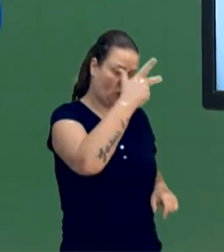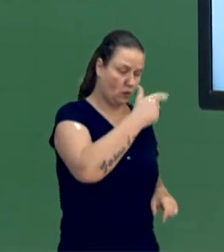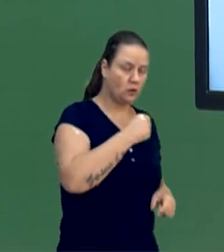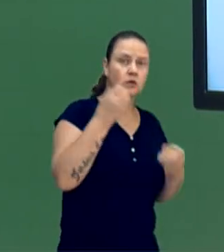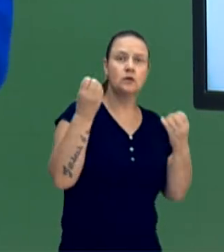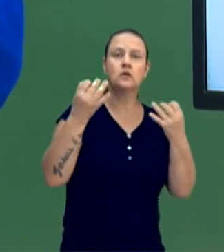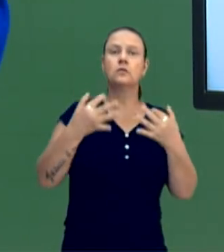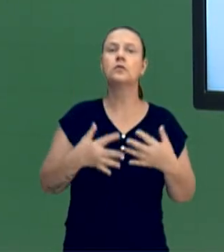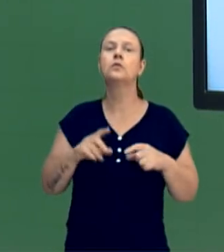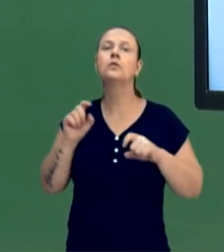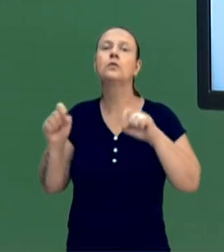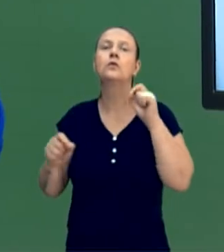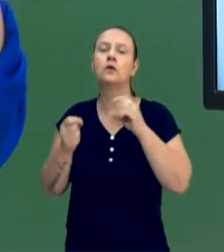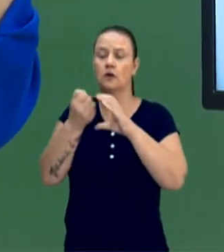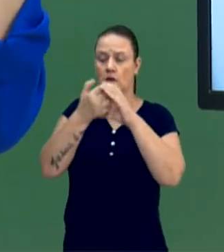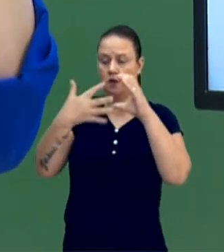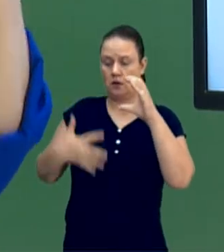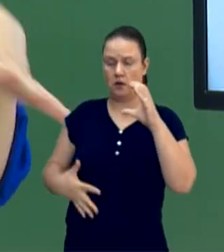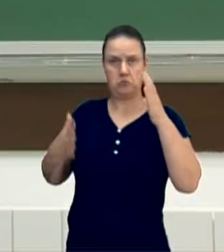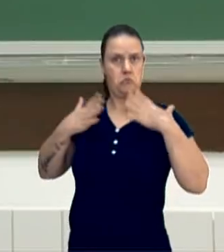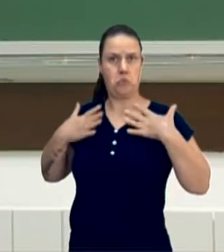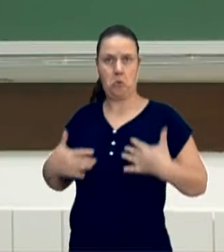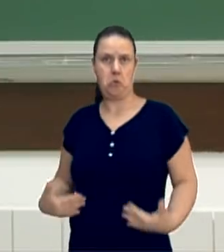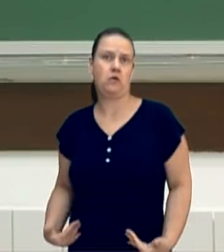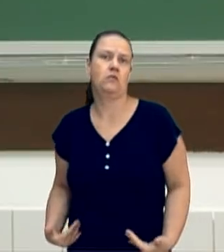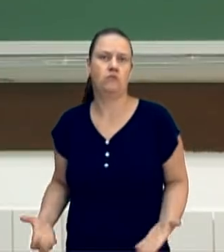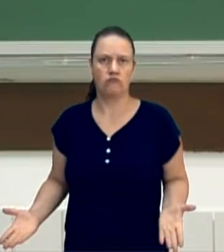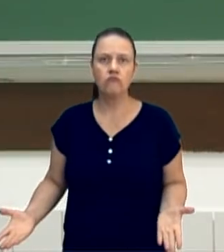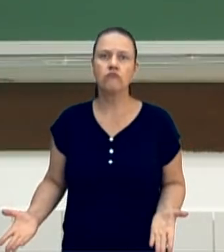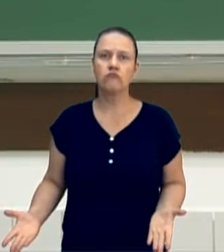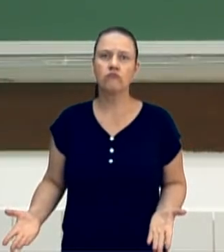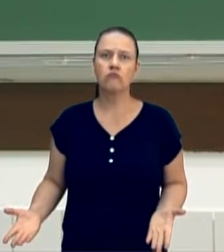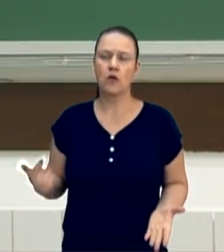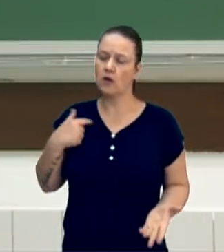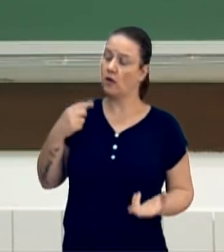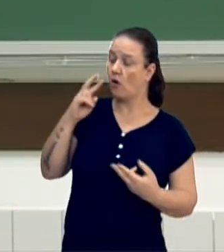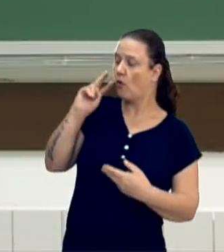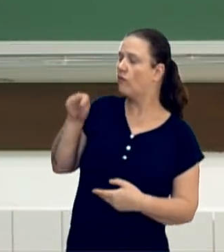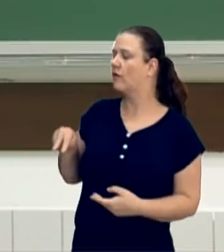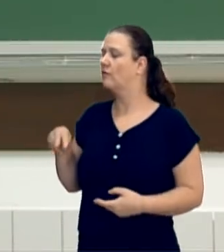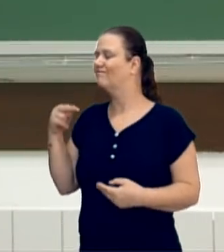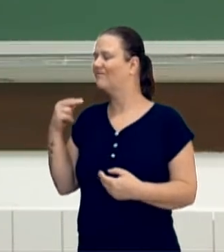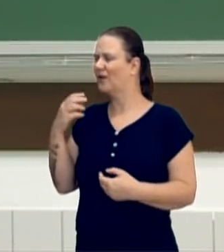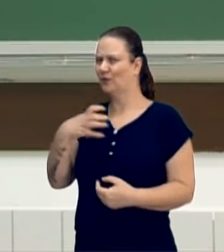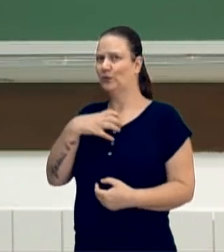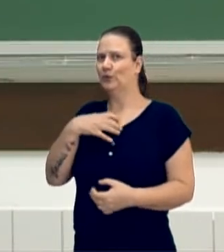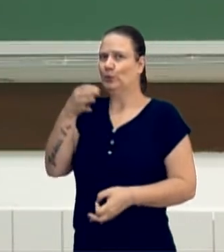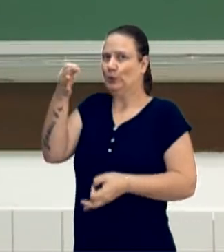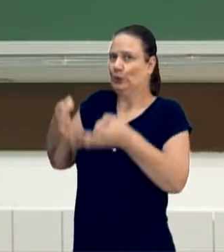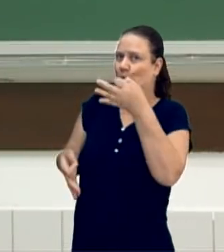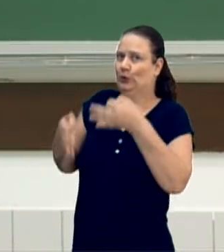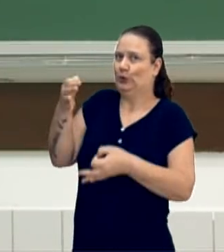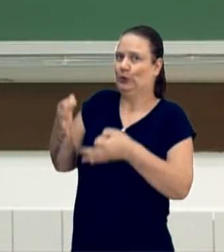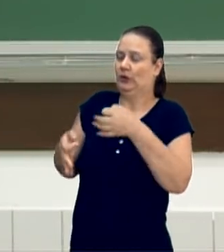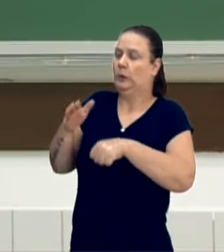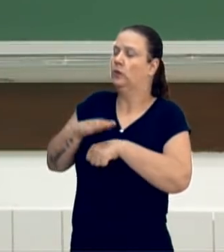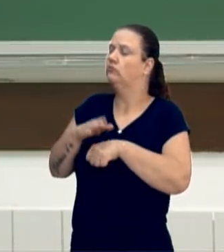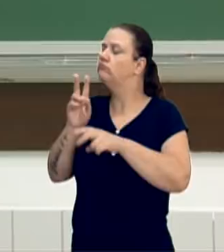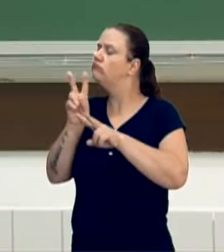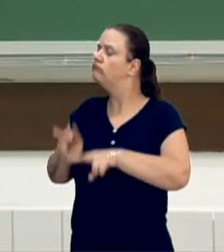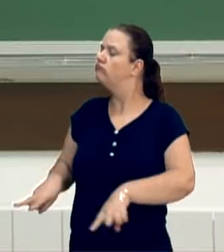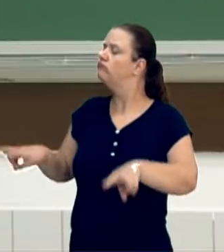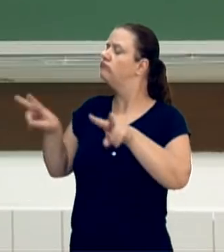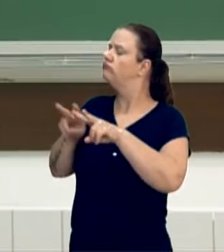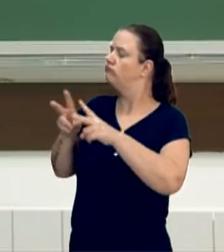falando, aqui está falando das características físicas, daquilo que eu posso ver, daquele julgamento que eu faço